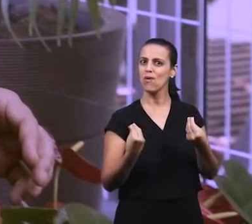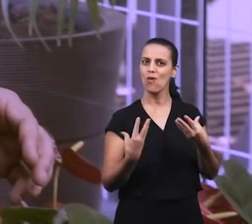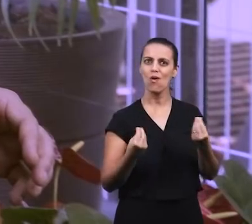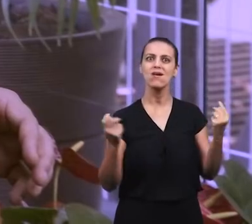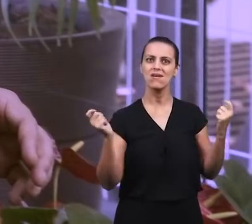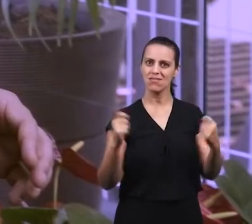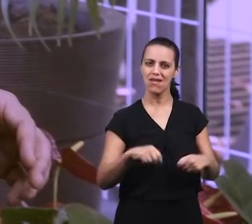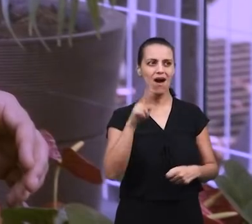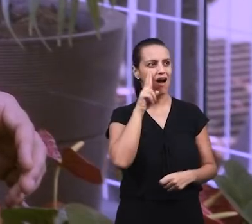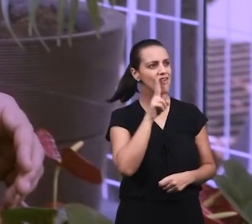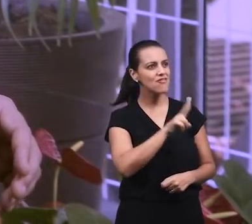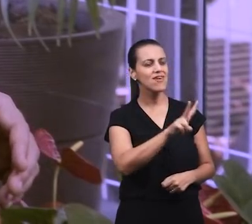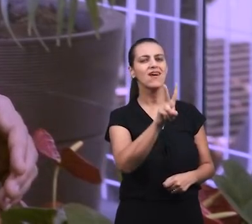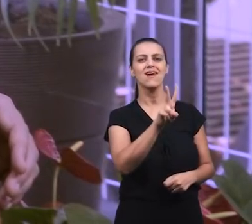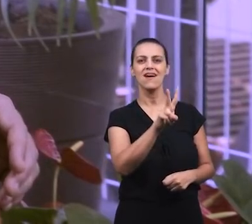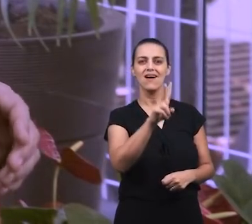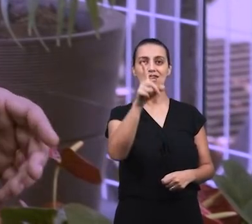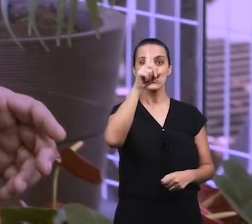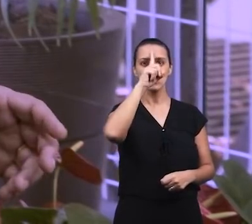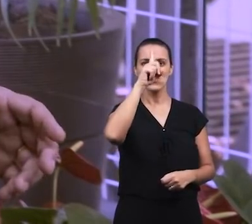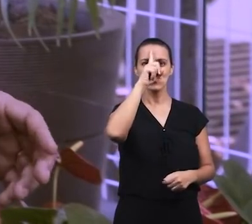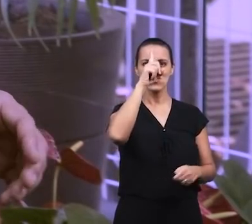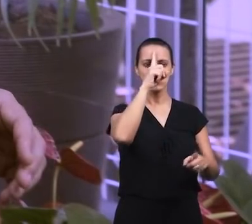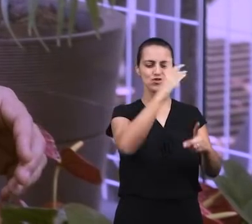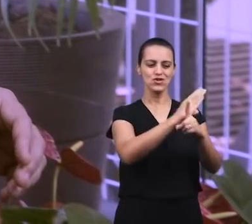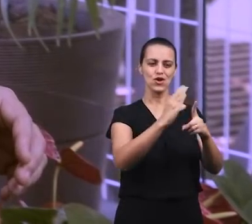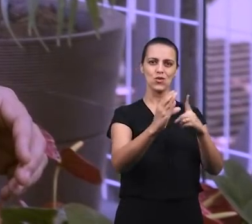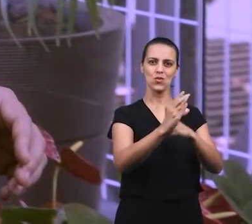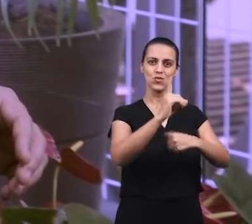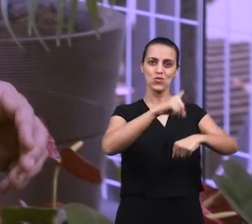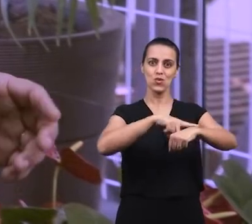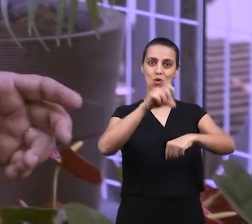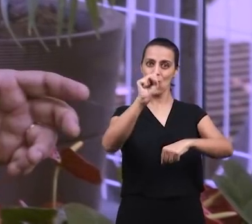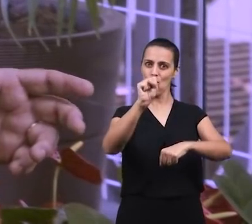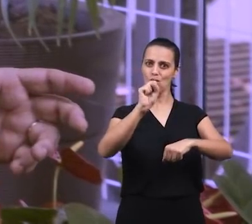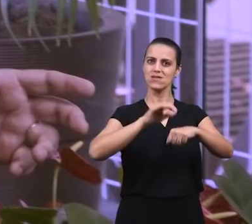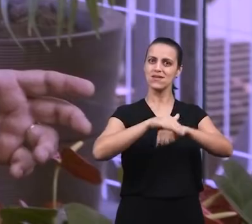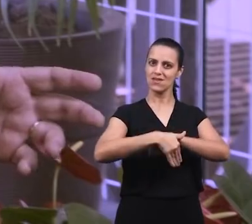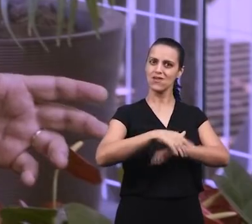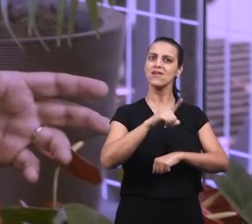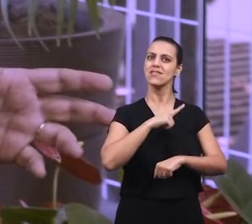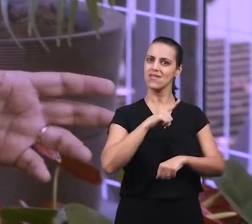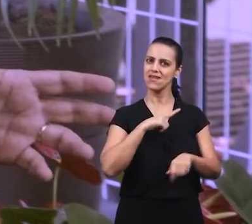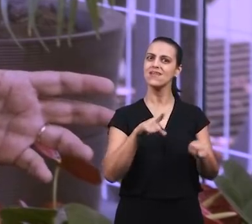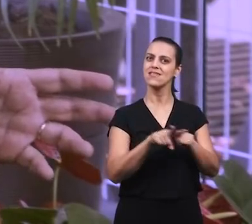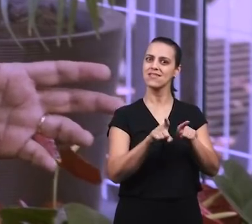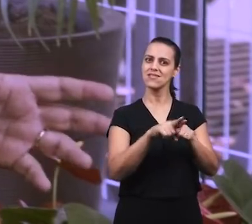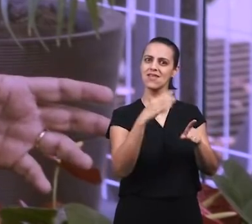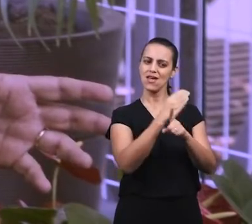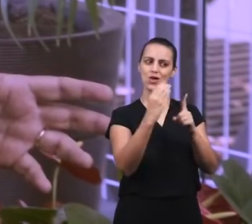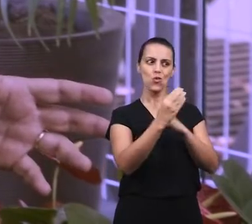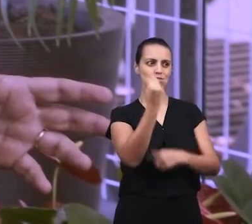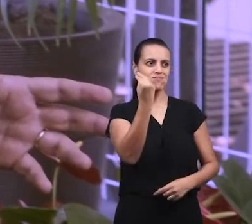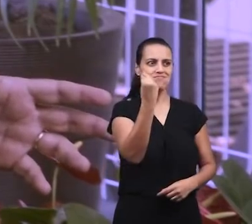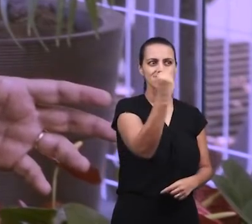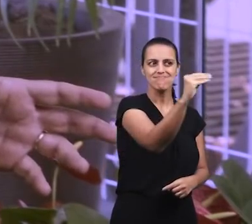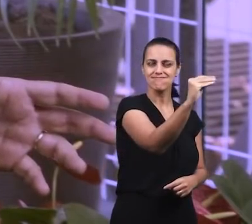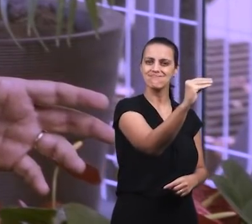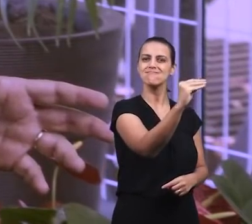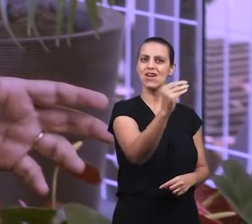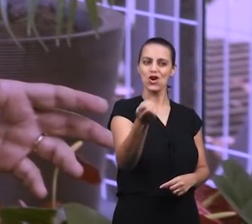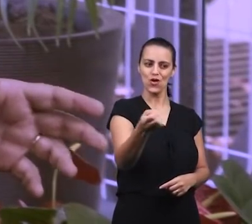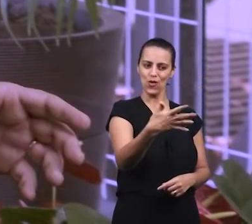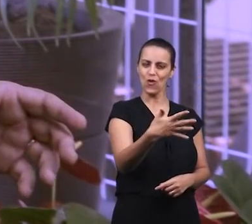todos os dias, às 20 horas, um culto inédito é postado no canal para que você receba o alimento espiritual diário que a sua